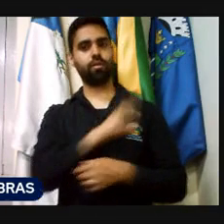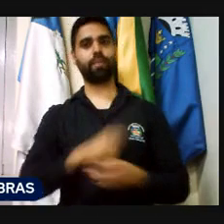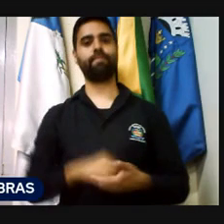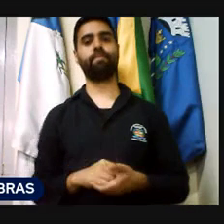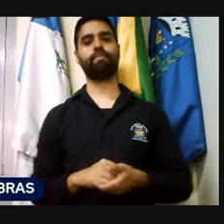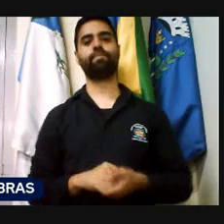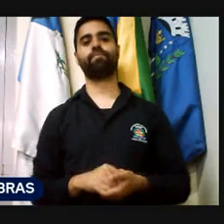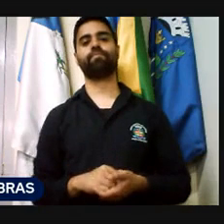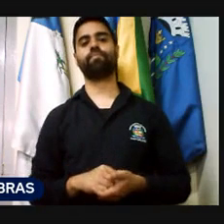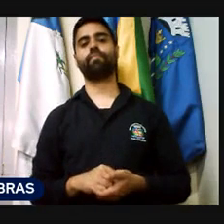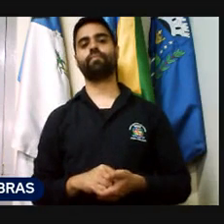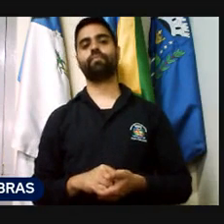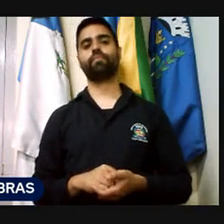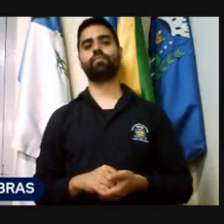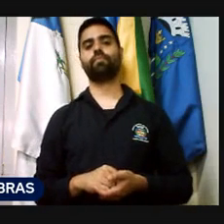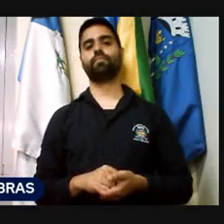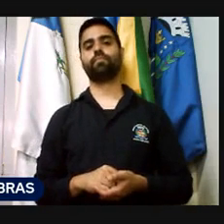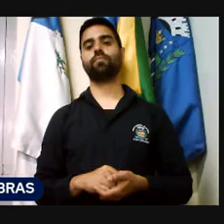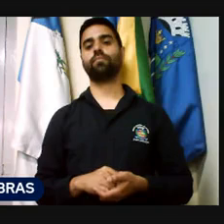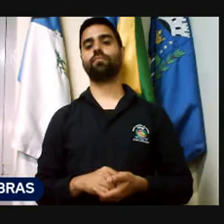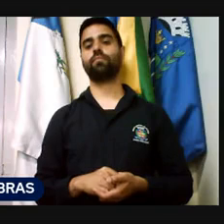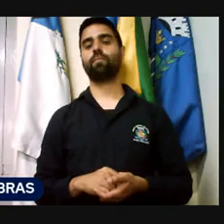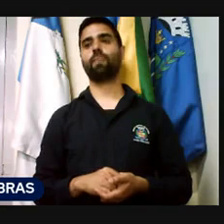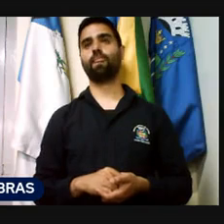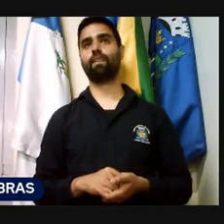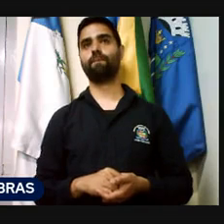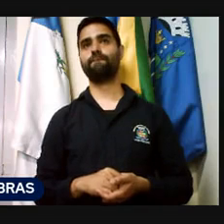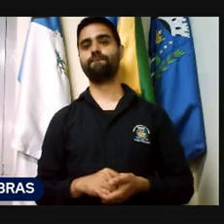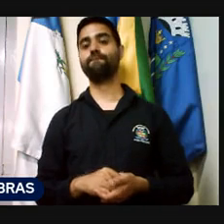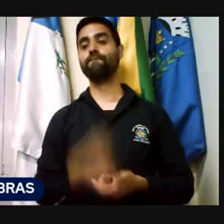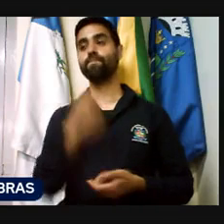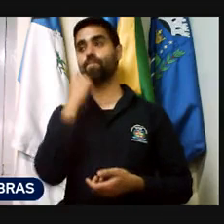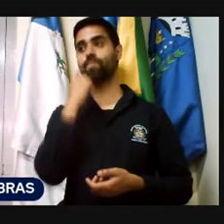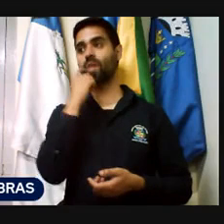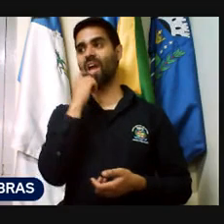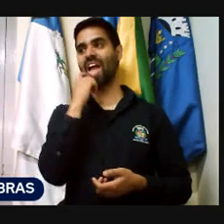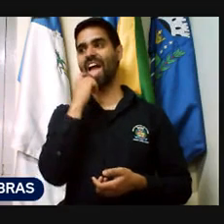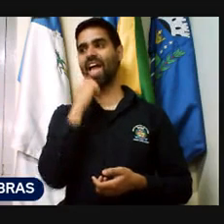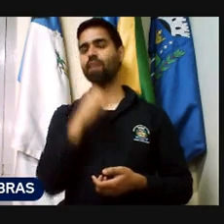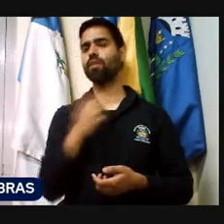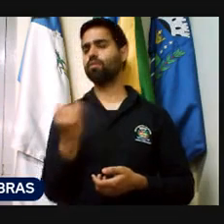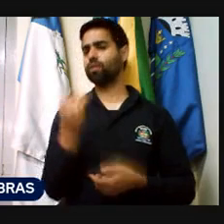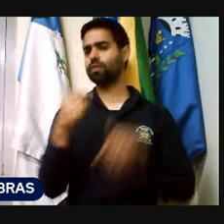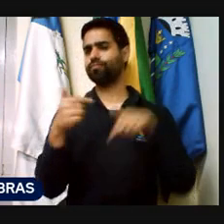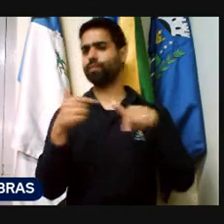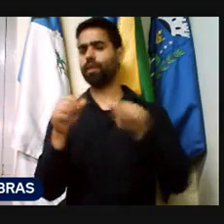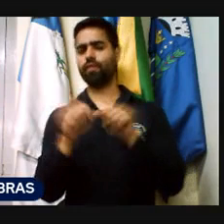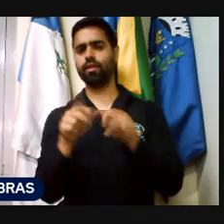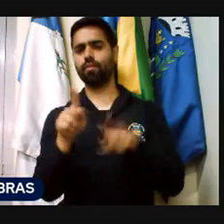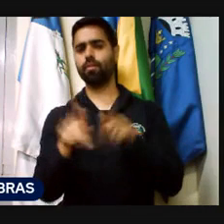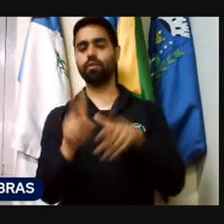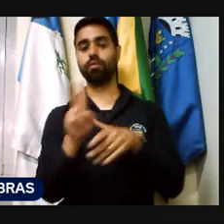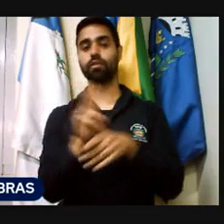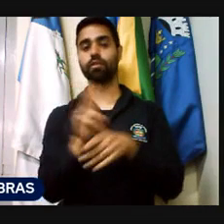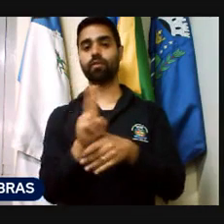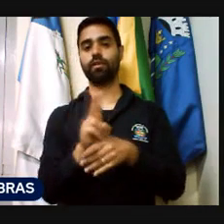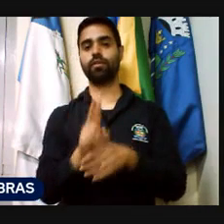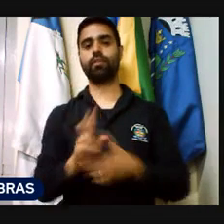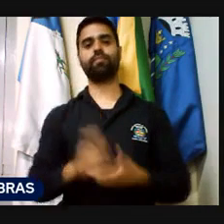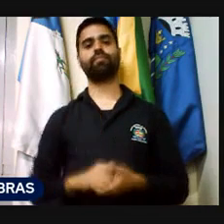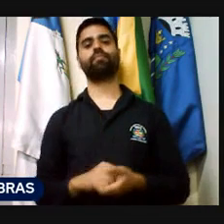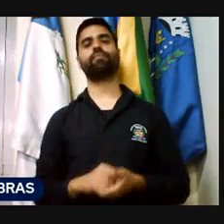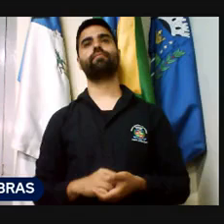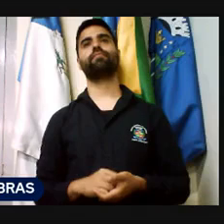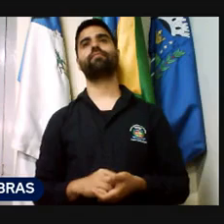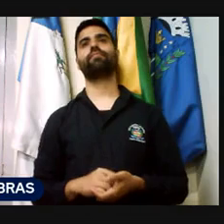Rebinski e Machado, e segundo sargento Lúcio, pelos relevantes serviços prestados à população valenciana. Está